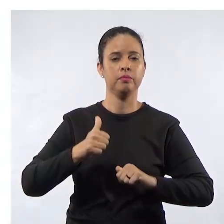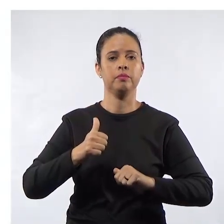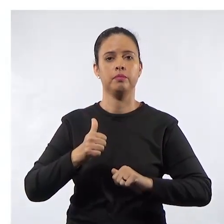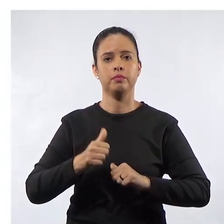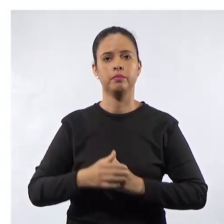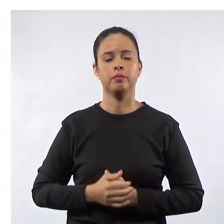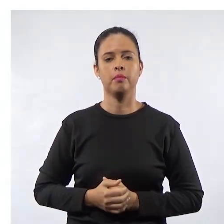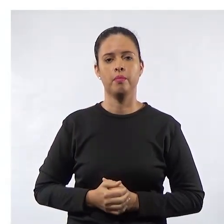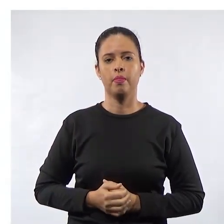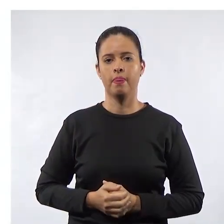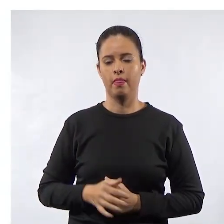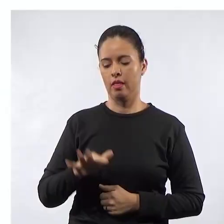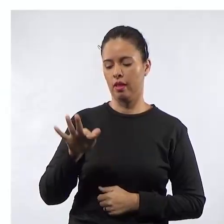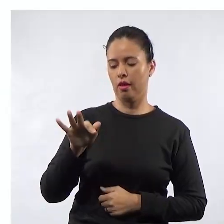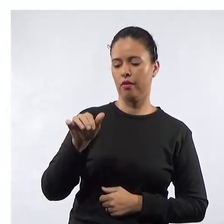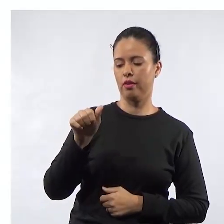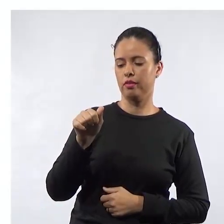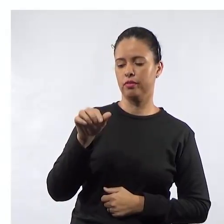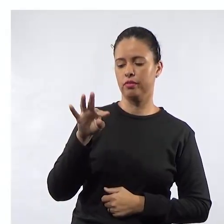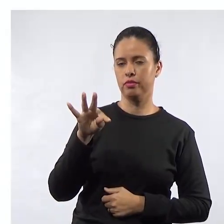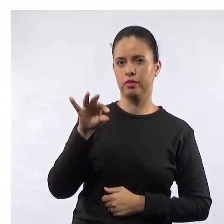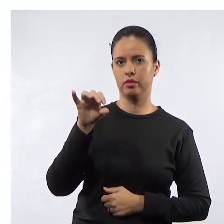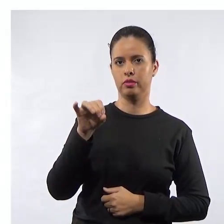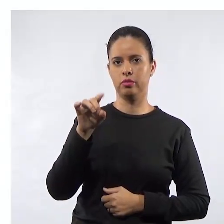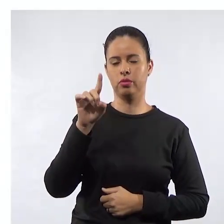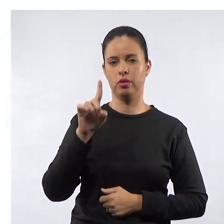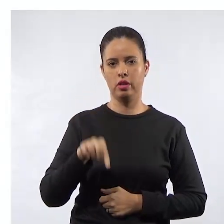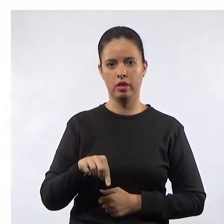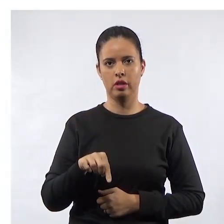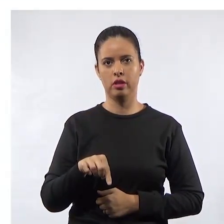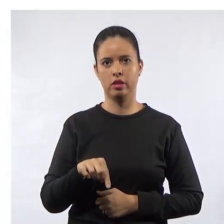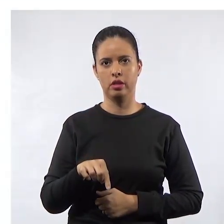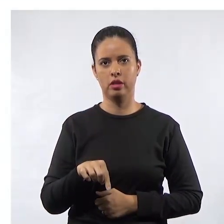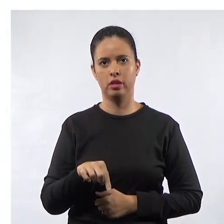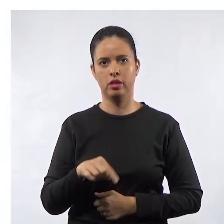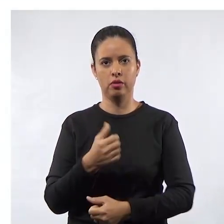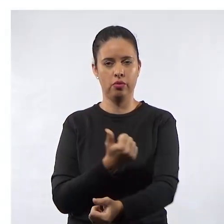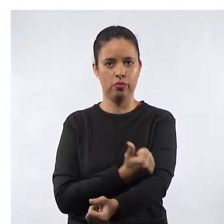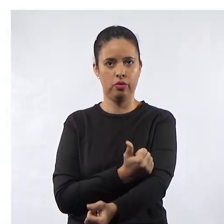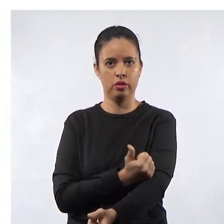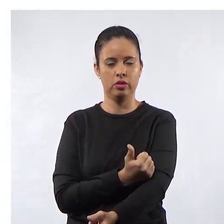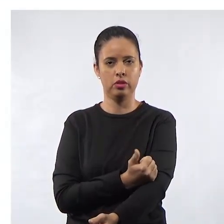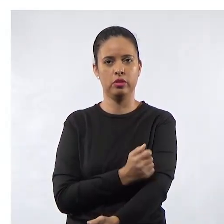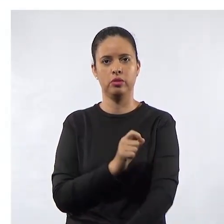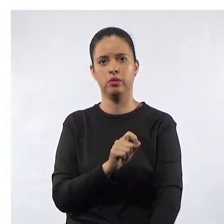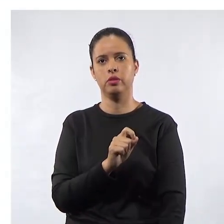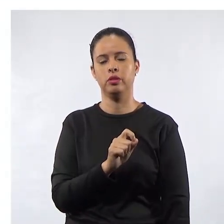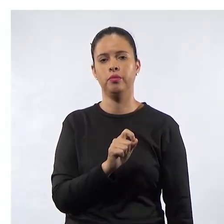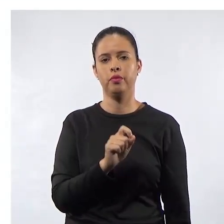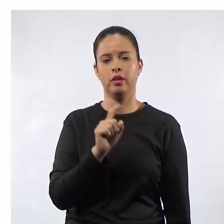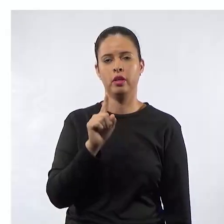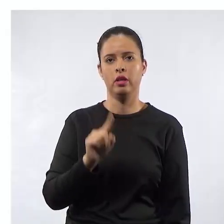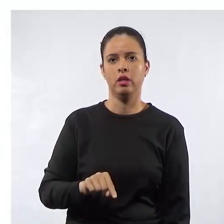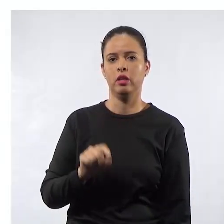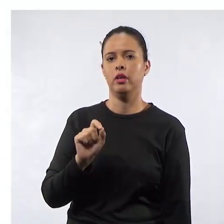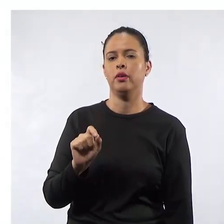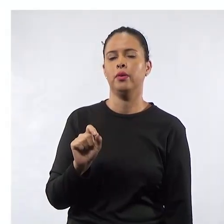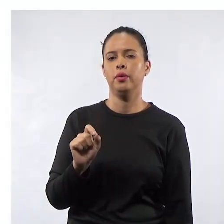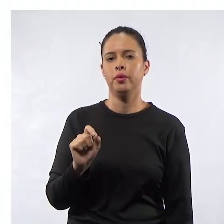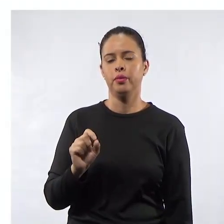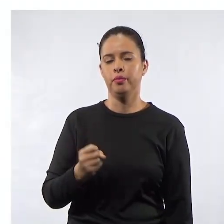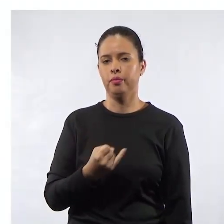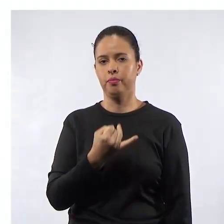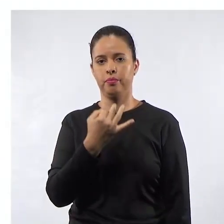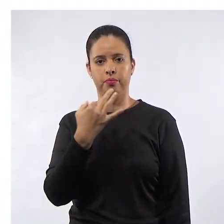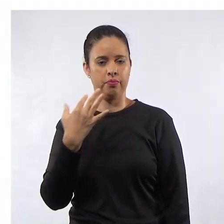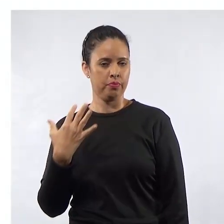tá? Já quando a gente fala do fato, tá aqui, o vício, ele é um vício quando tem um problema ali